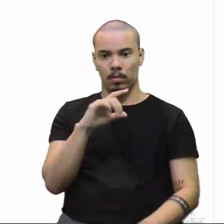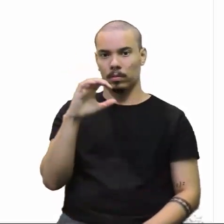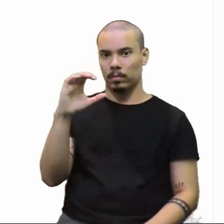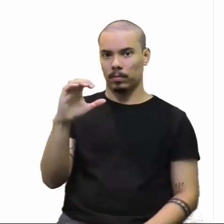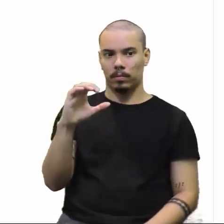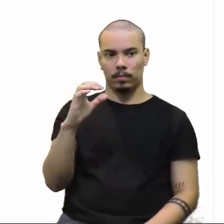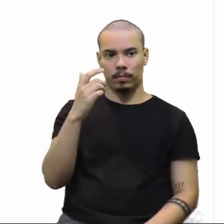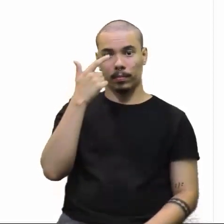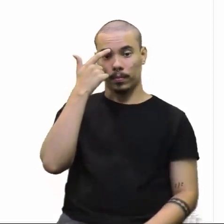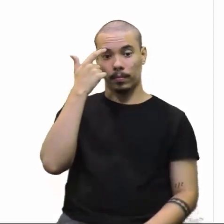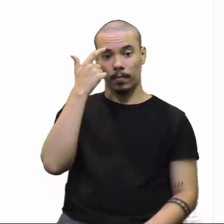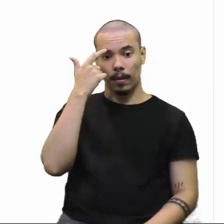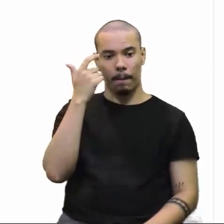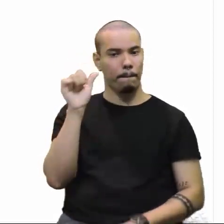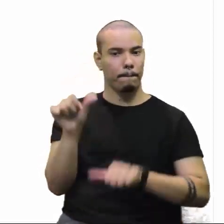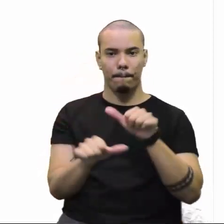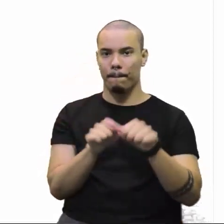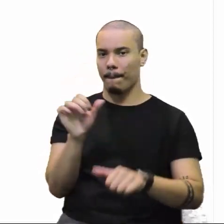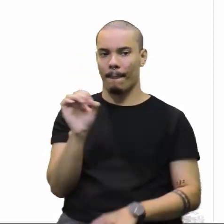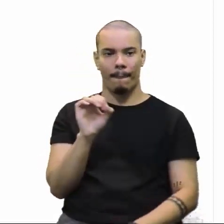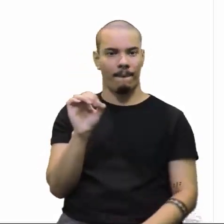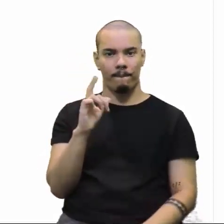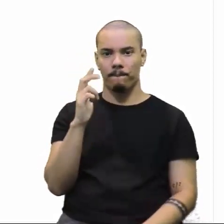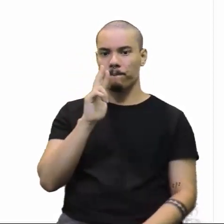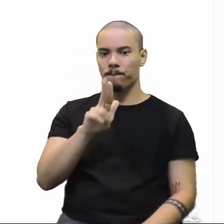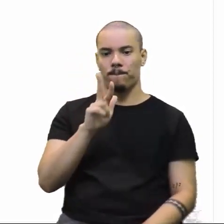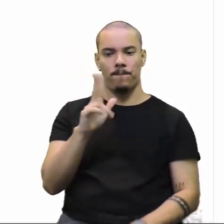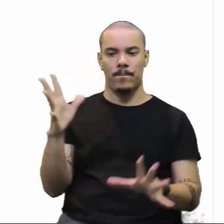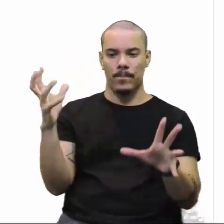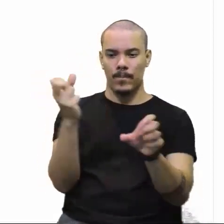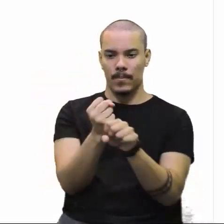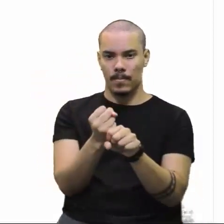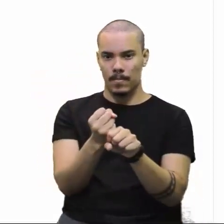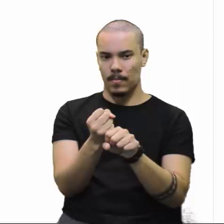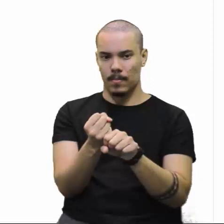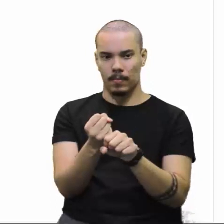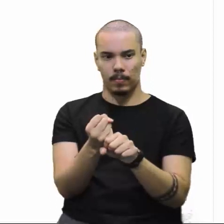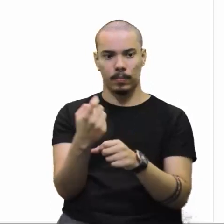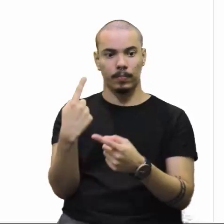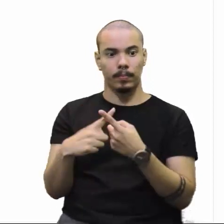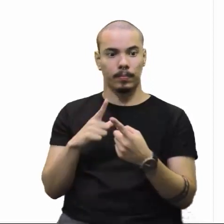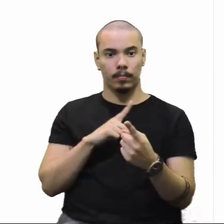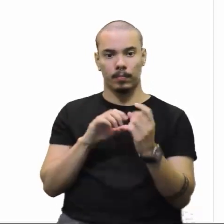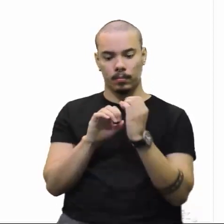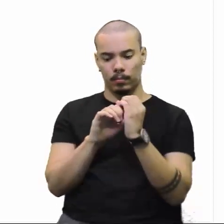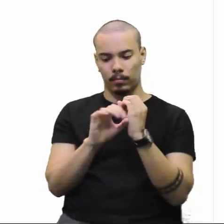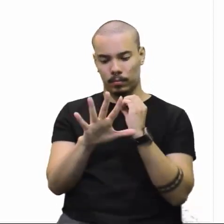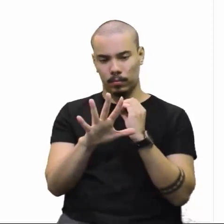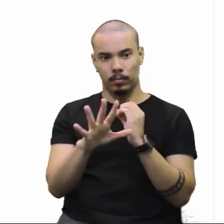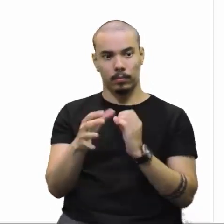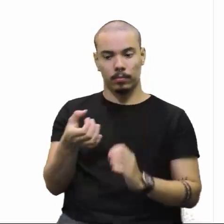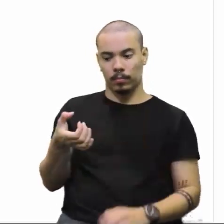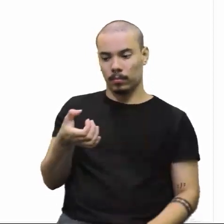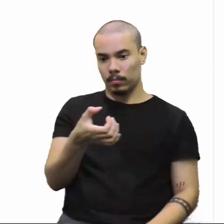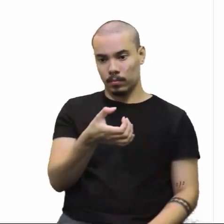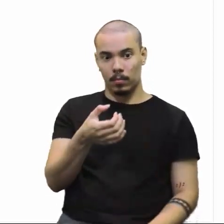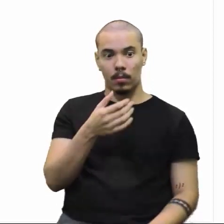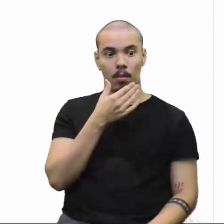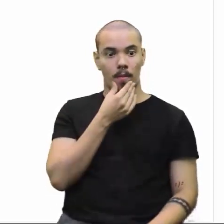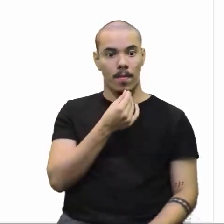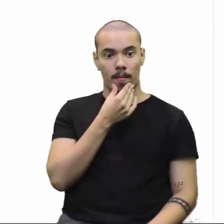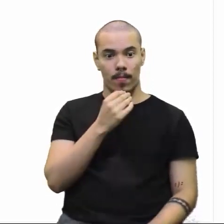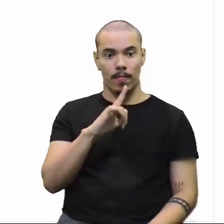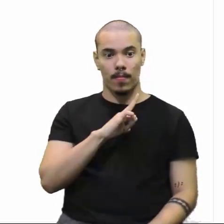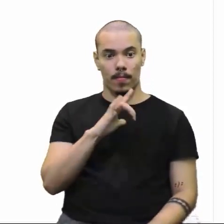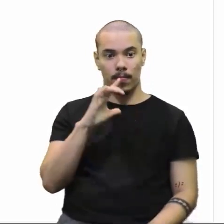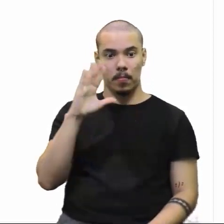qualquer, né? Ela não muda. Não é uma soma direta, necessariamente. Aí tem a luz da lanterna aí, né, segurada pelo referencial